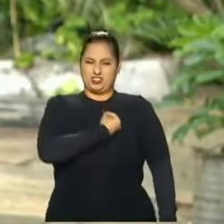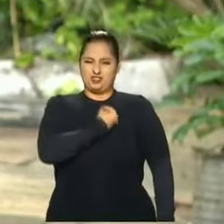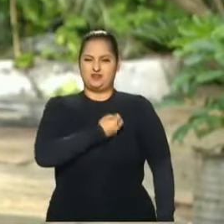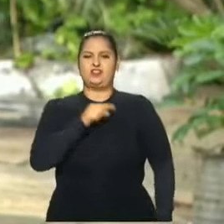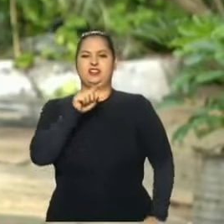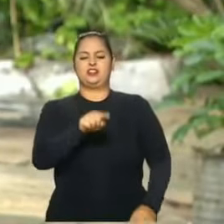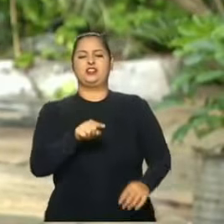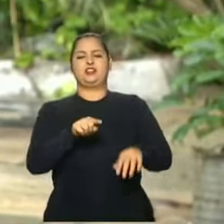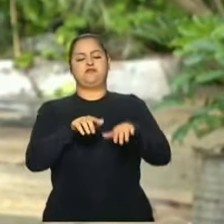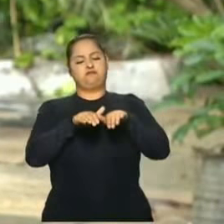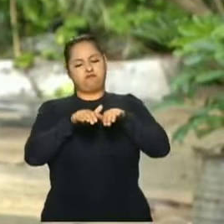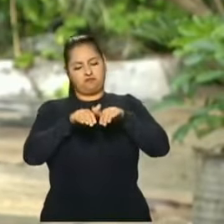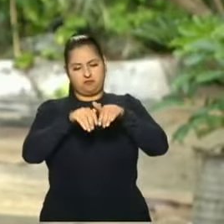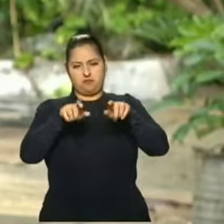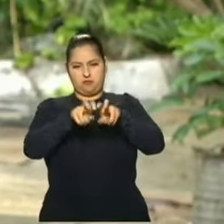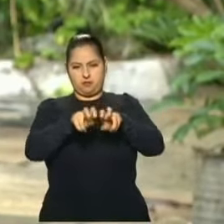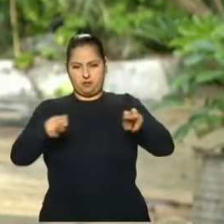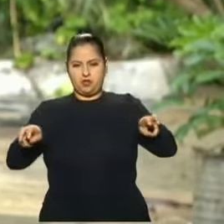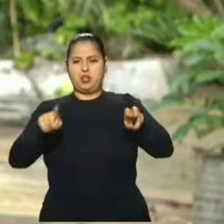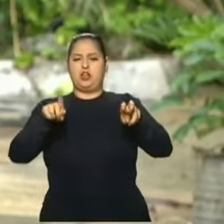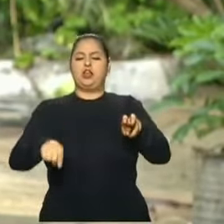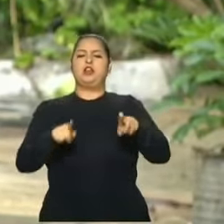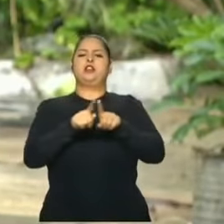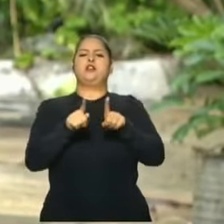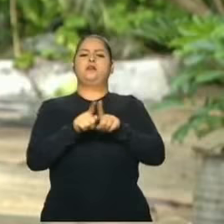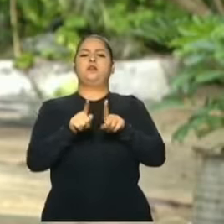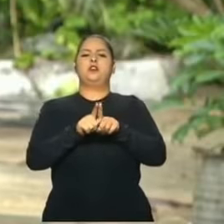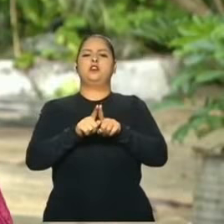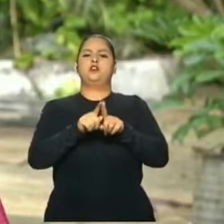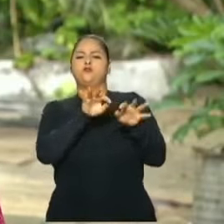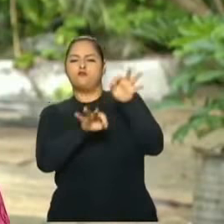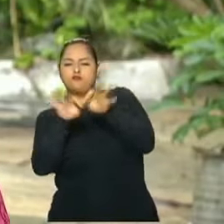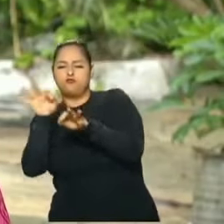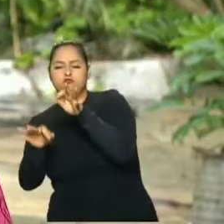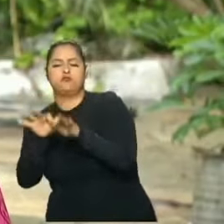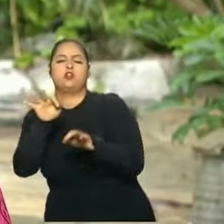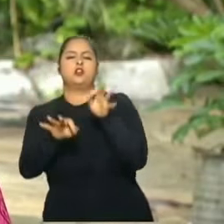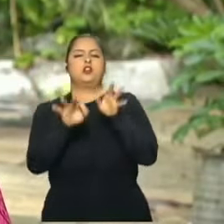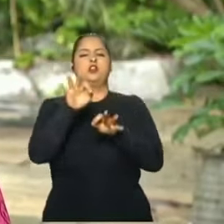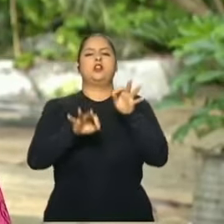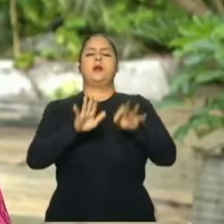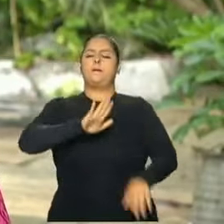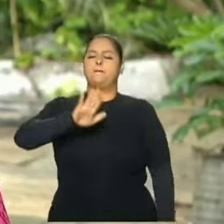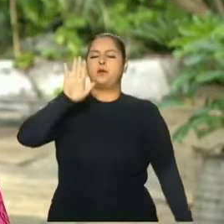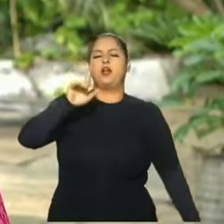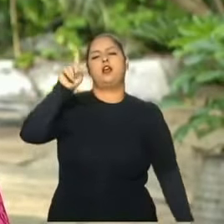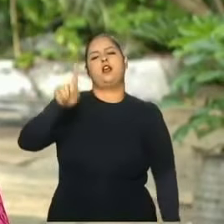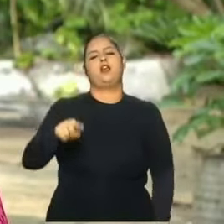desta banca de júri para este importante festival para a